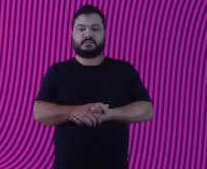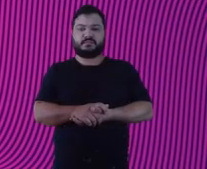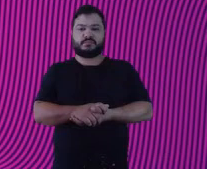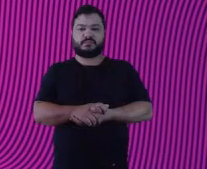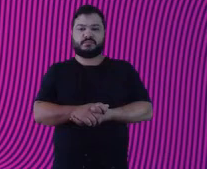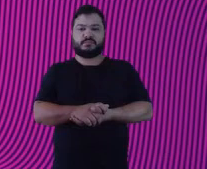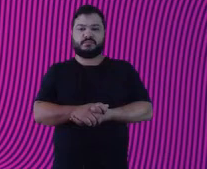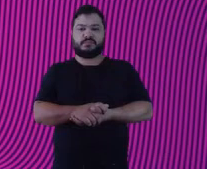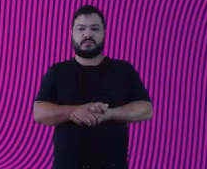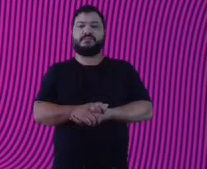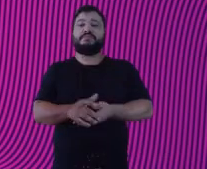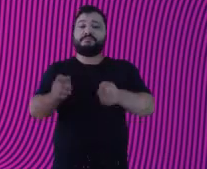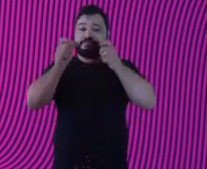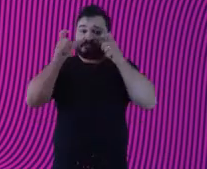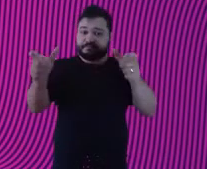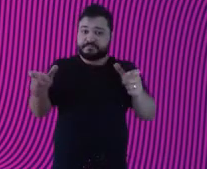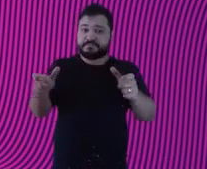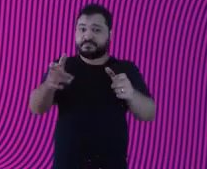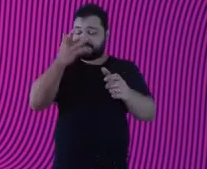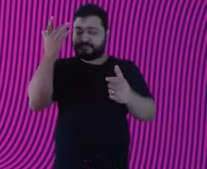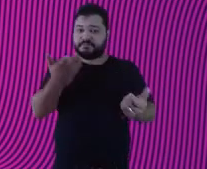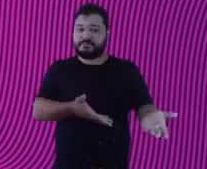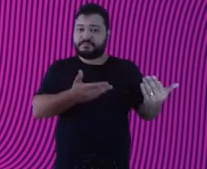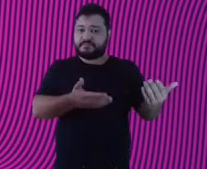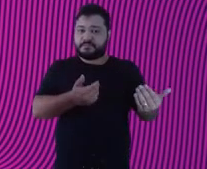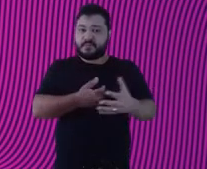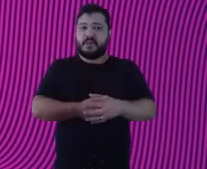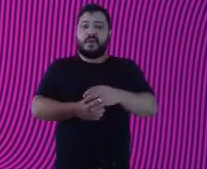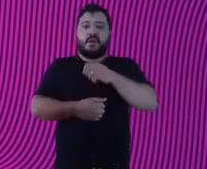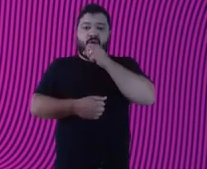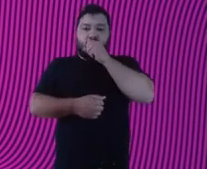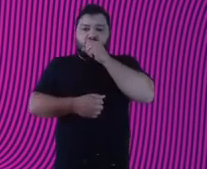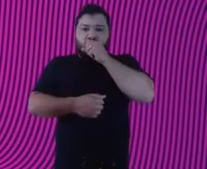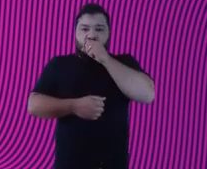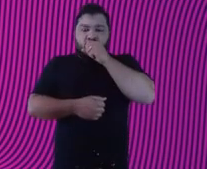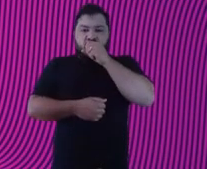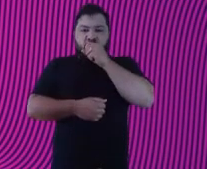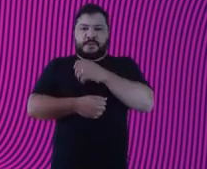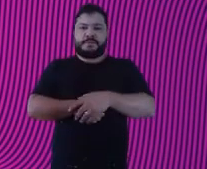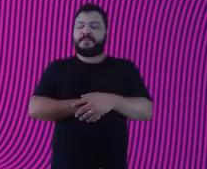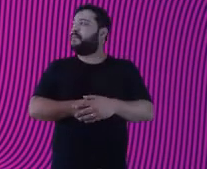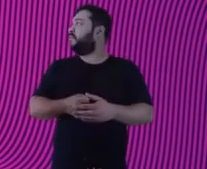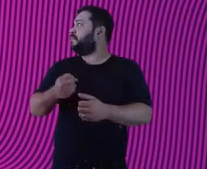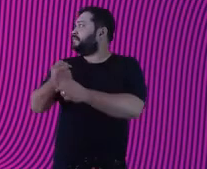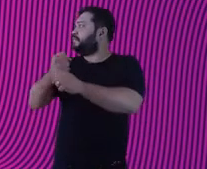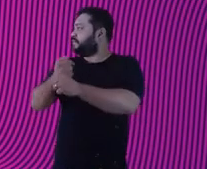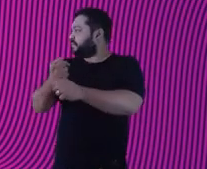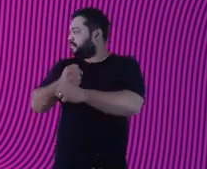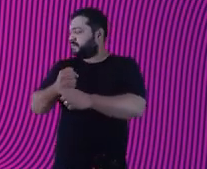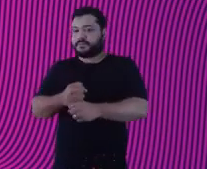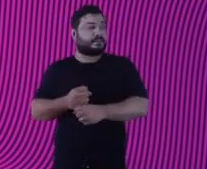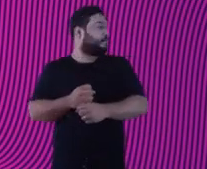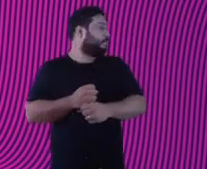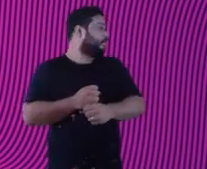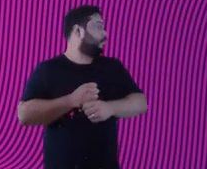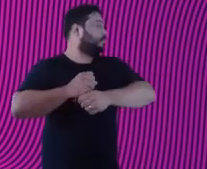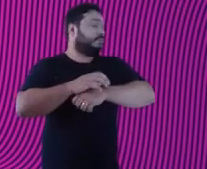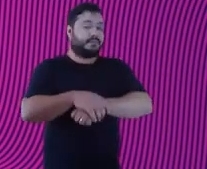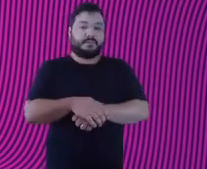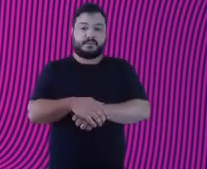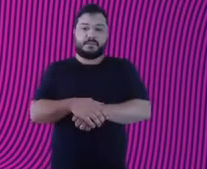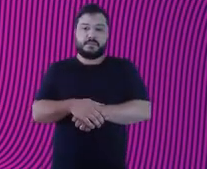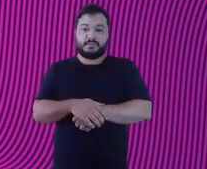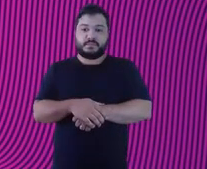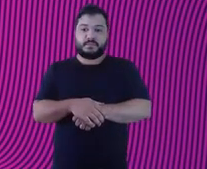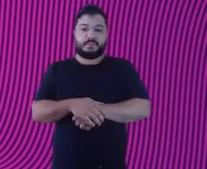É bem interessante, um paciente jovem que ficou tanto tempo em remissão,